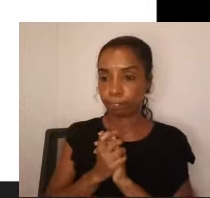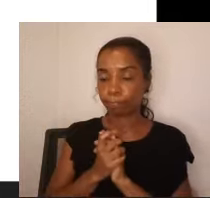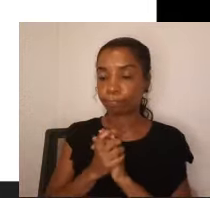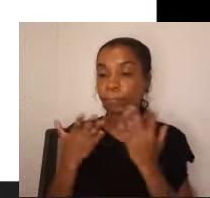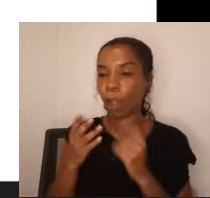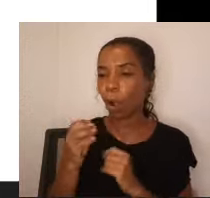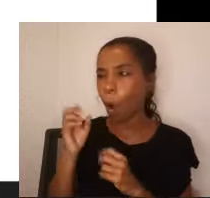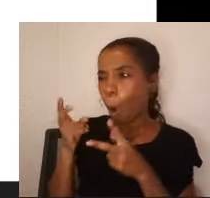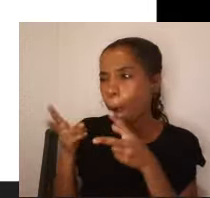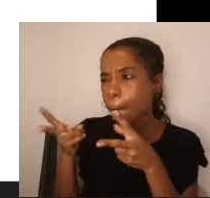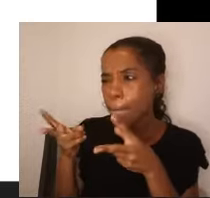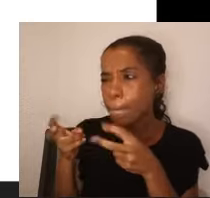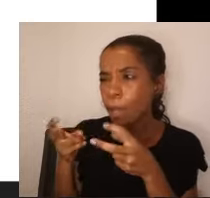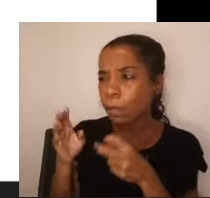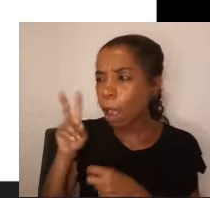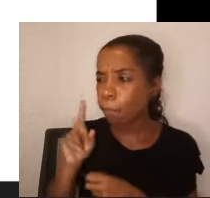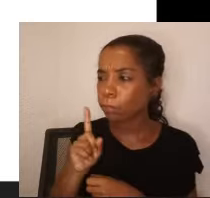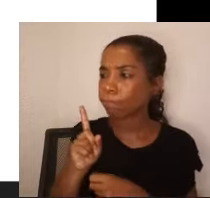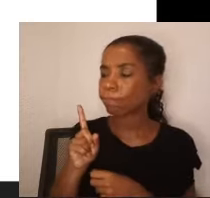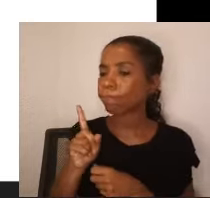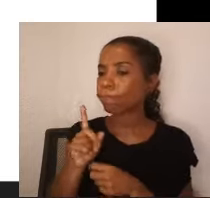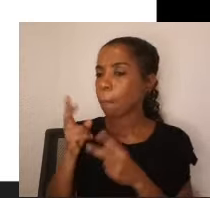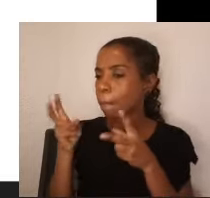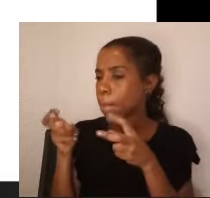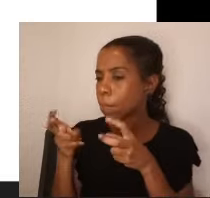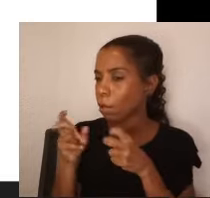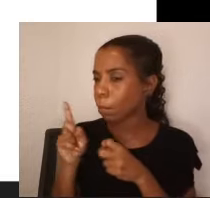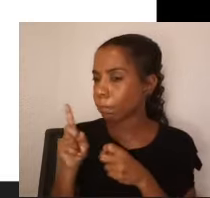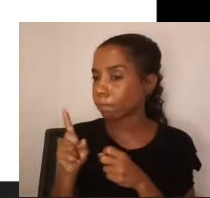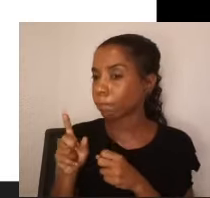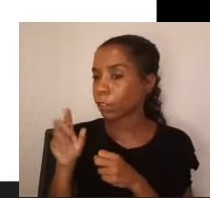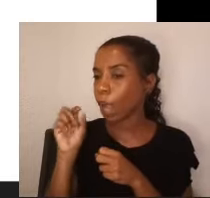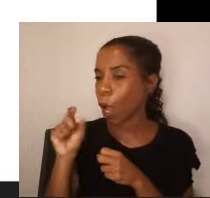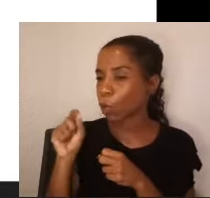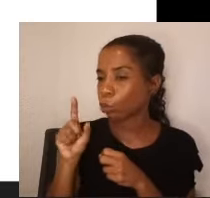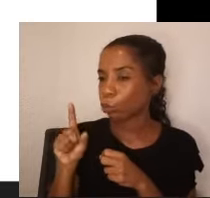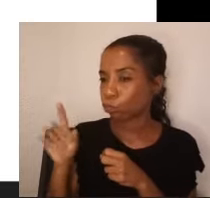Agora, repara que a função que está aparecendo aqui